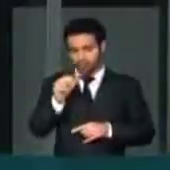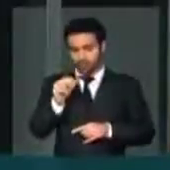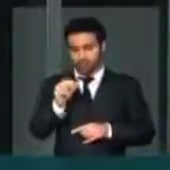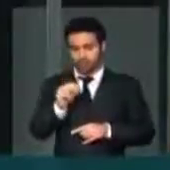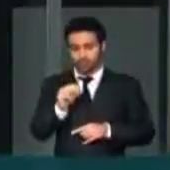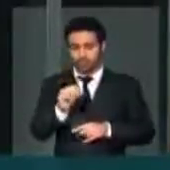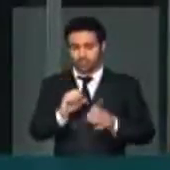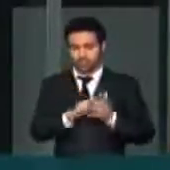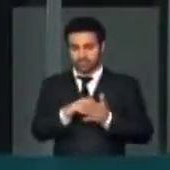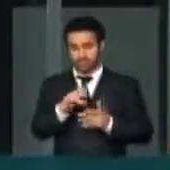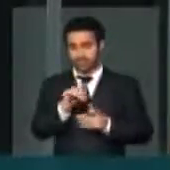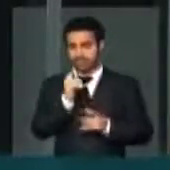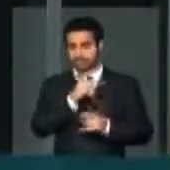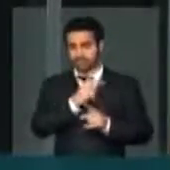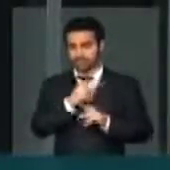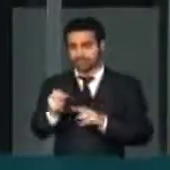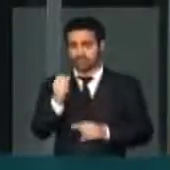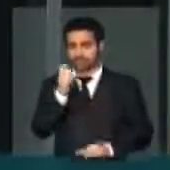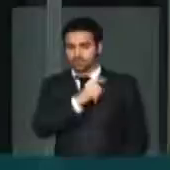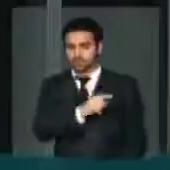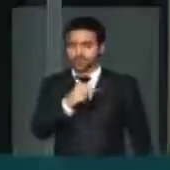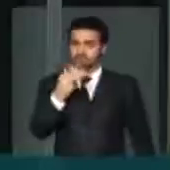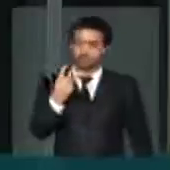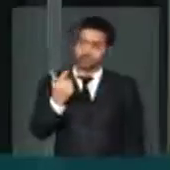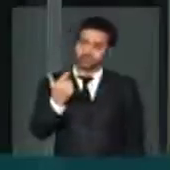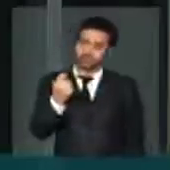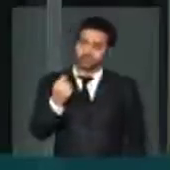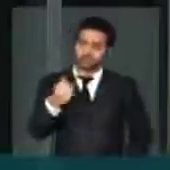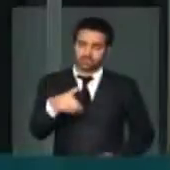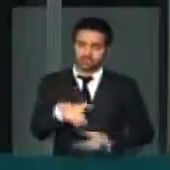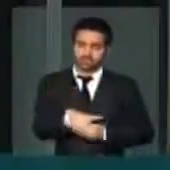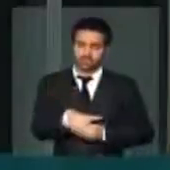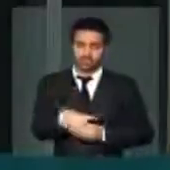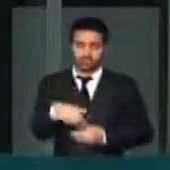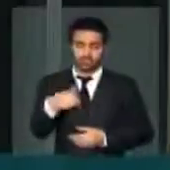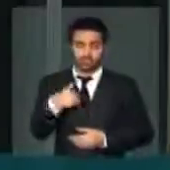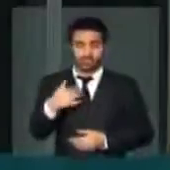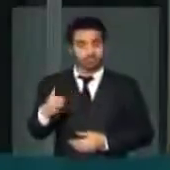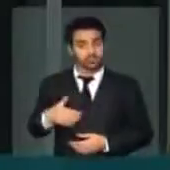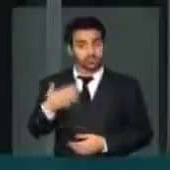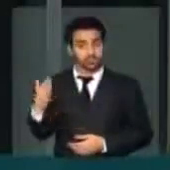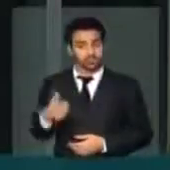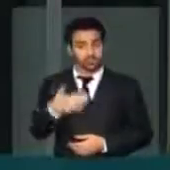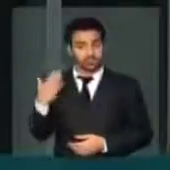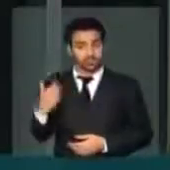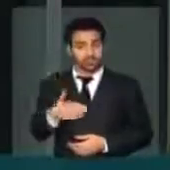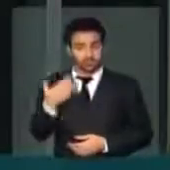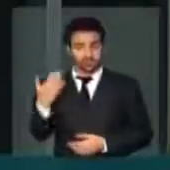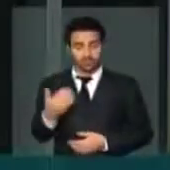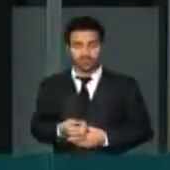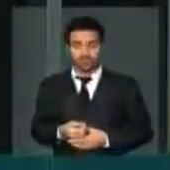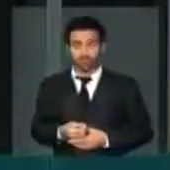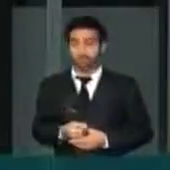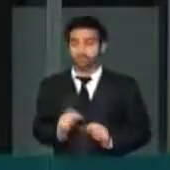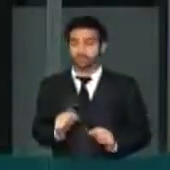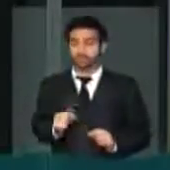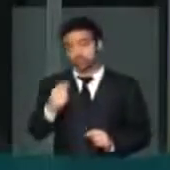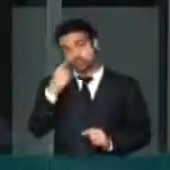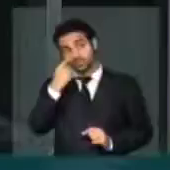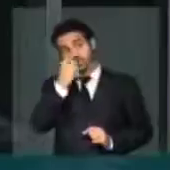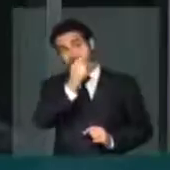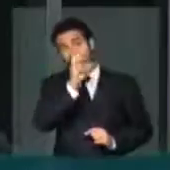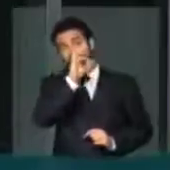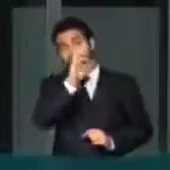batalha, vai ter ali uns 320 votos. Fiquei surpreso quando o resultado que veio